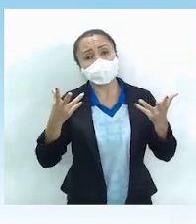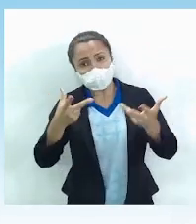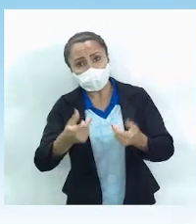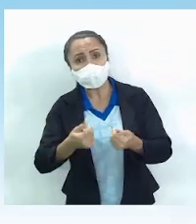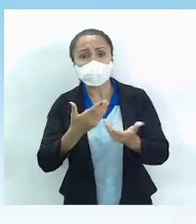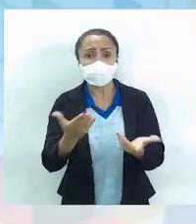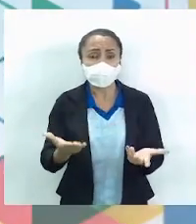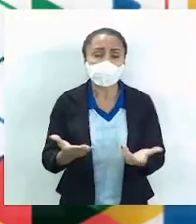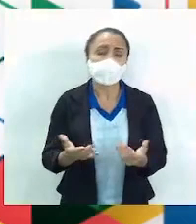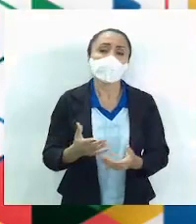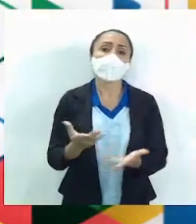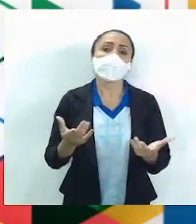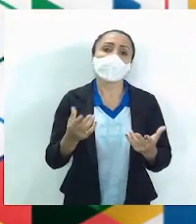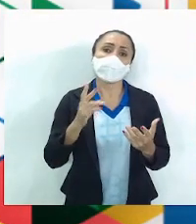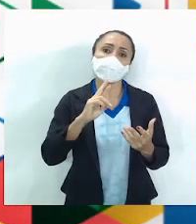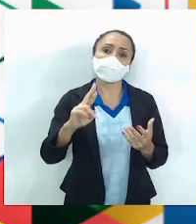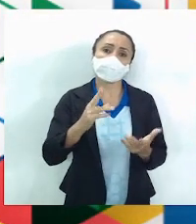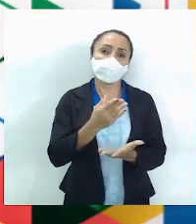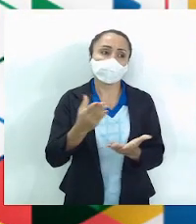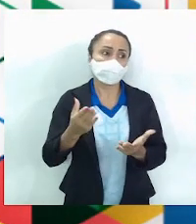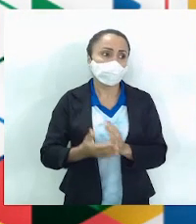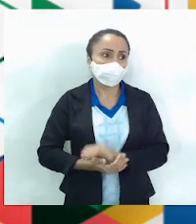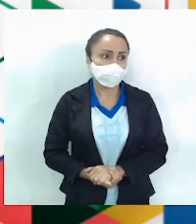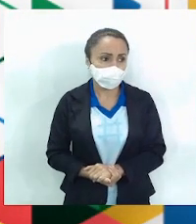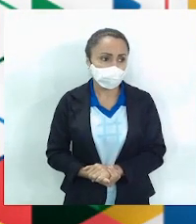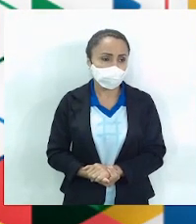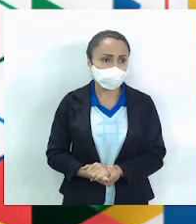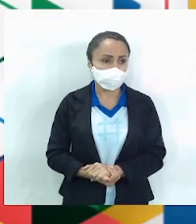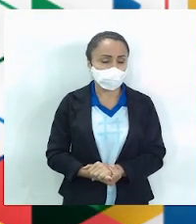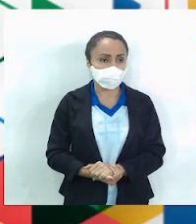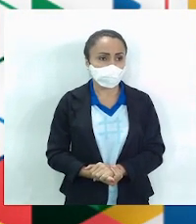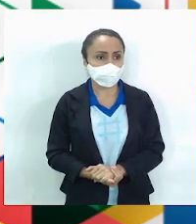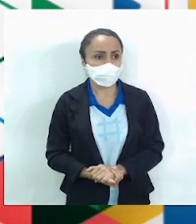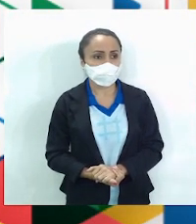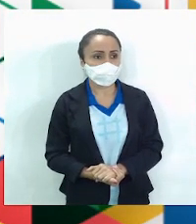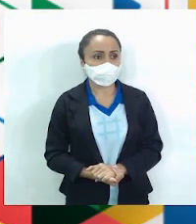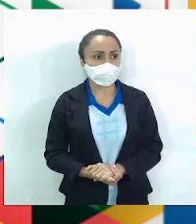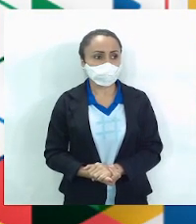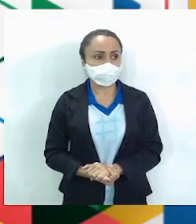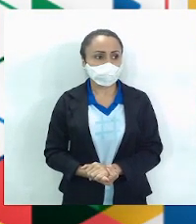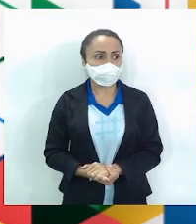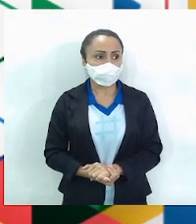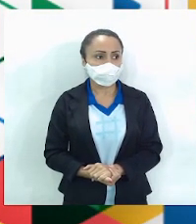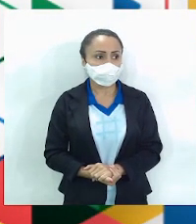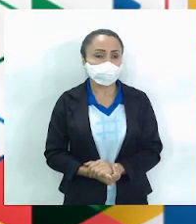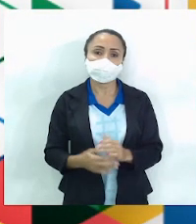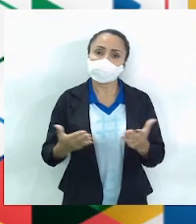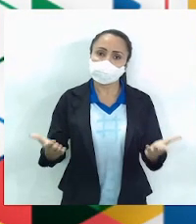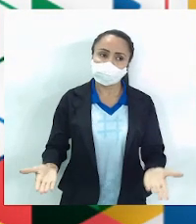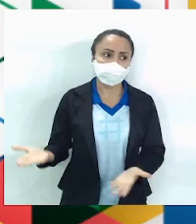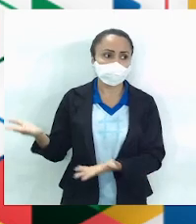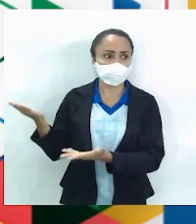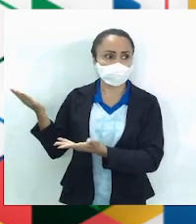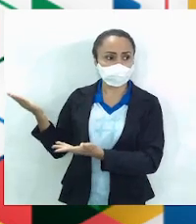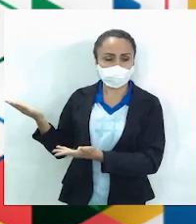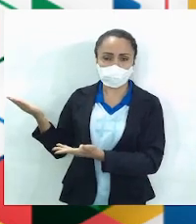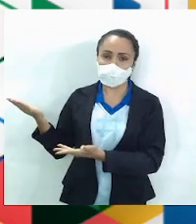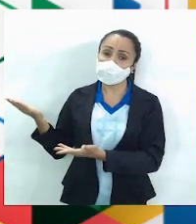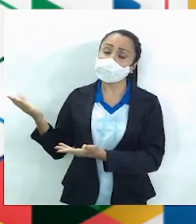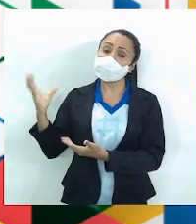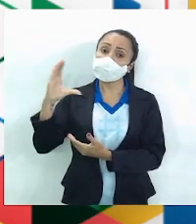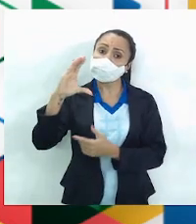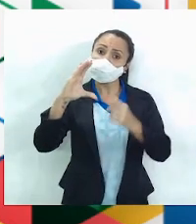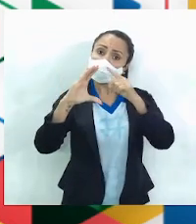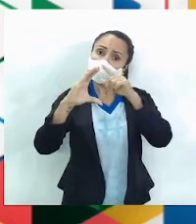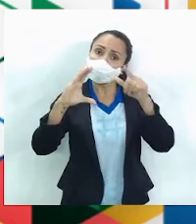Vamos ver qual é a resposta aí, A, B, C ou D. Letra C. A